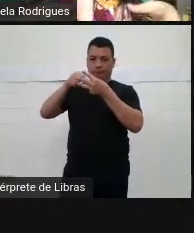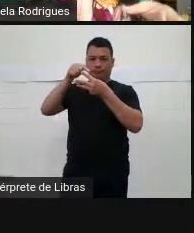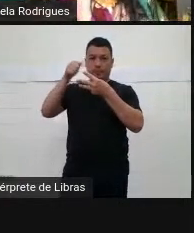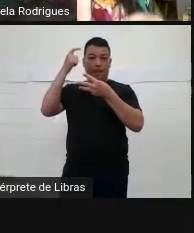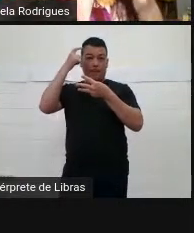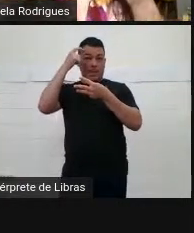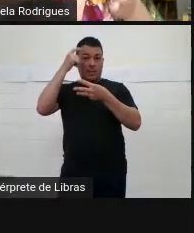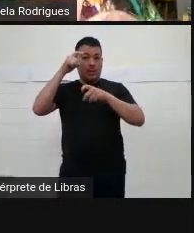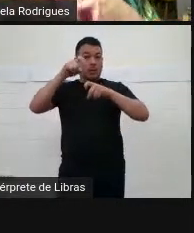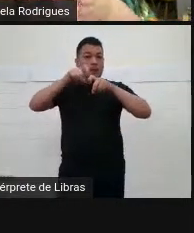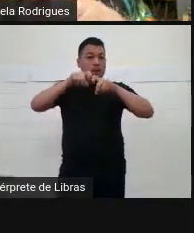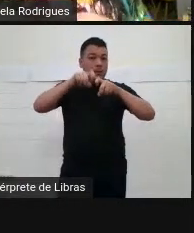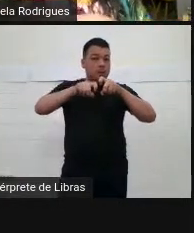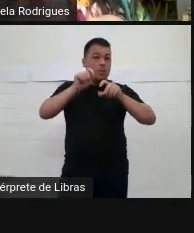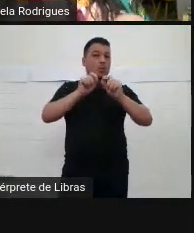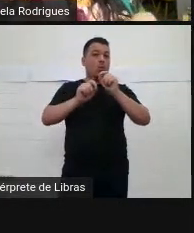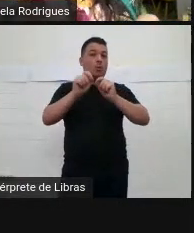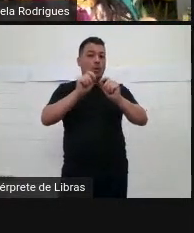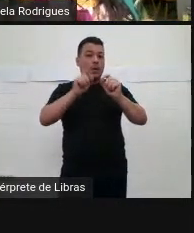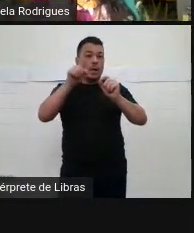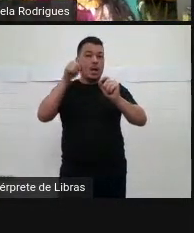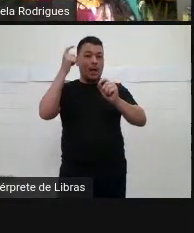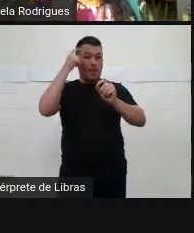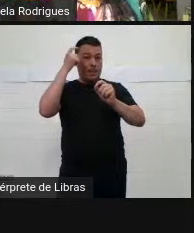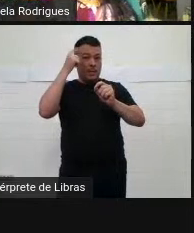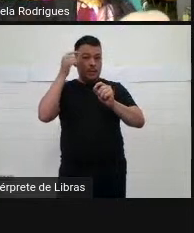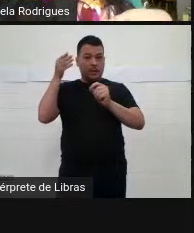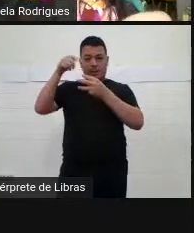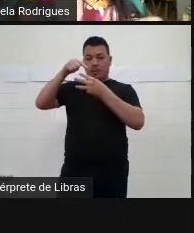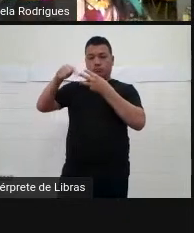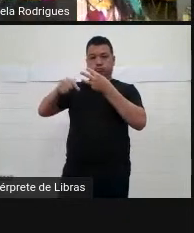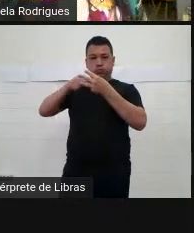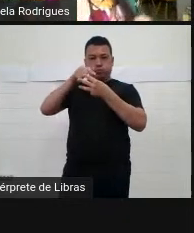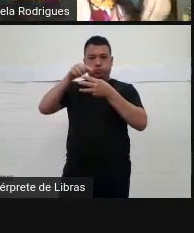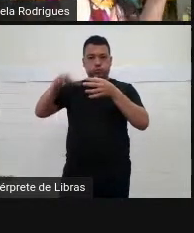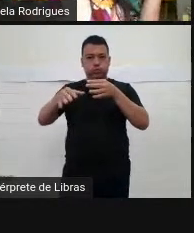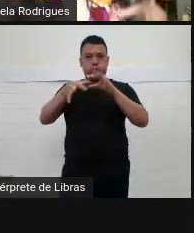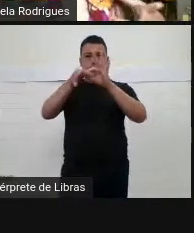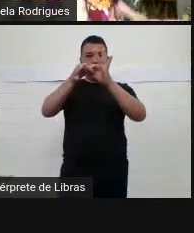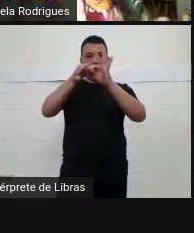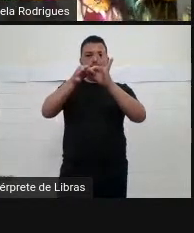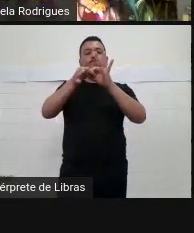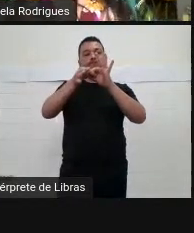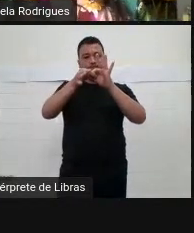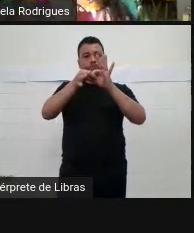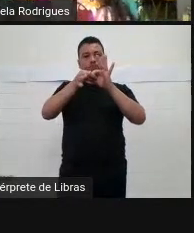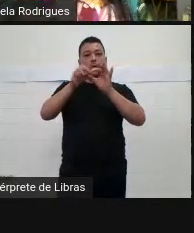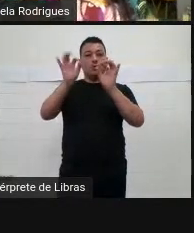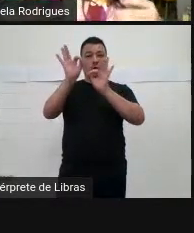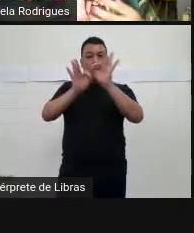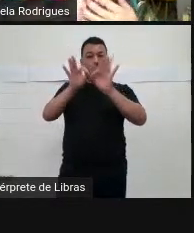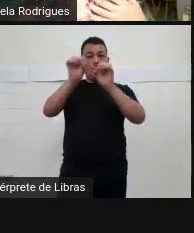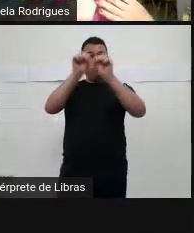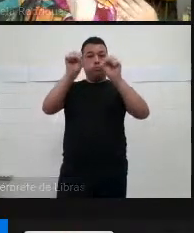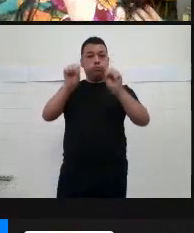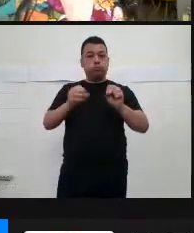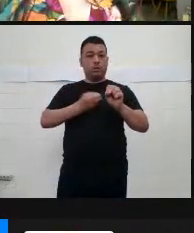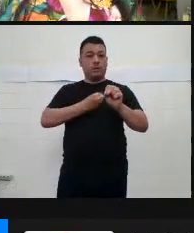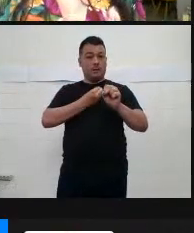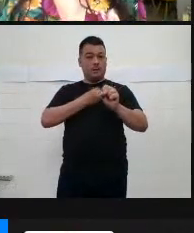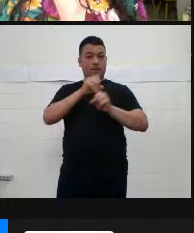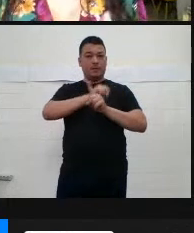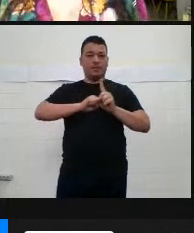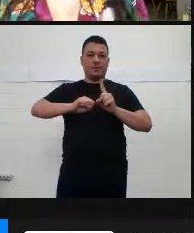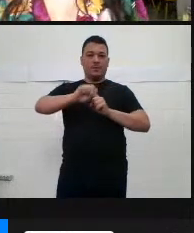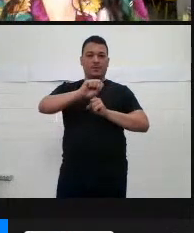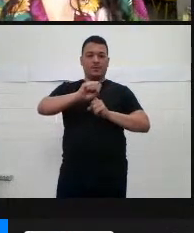a sexualidade é pensar nesse aparato de organização da vida